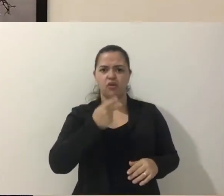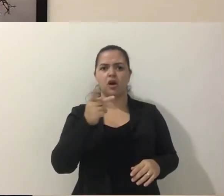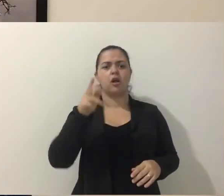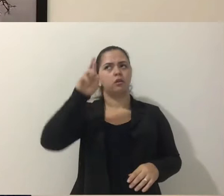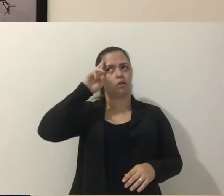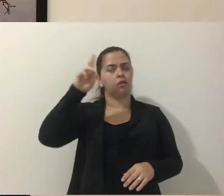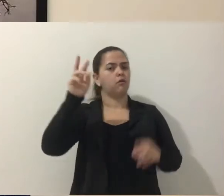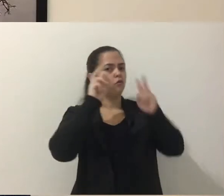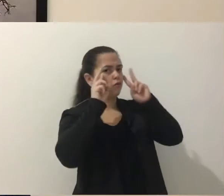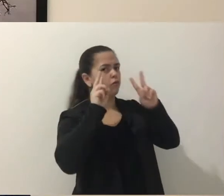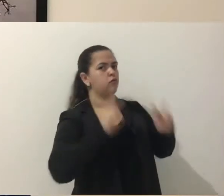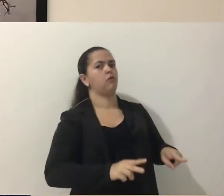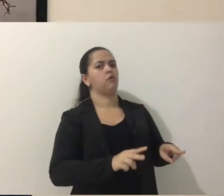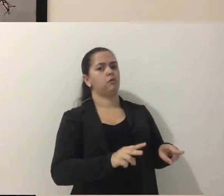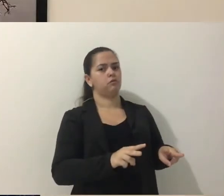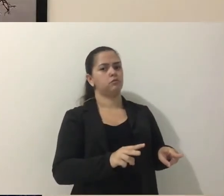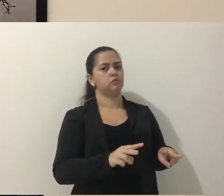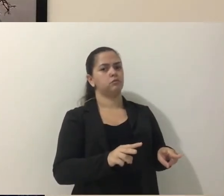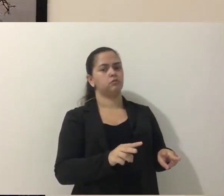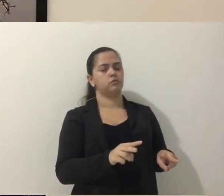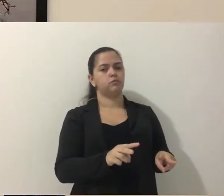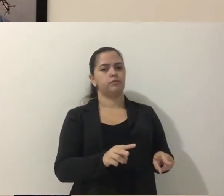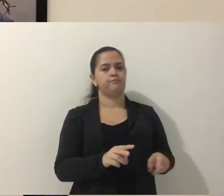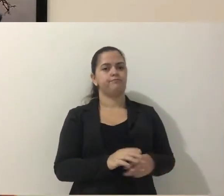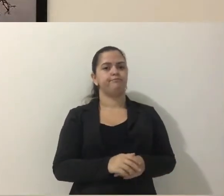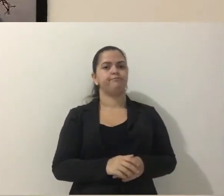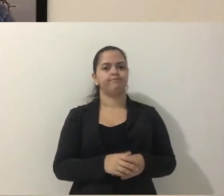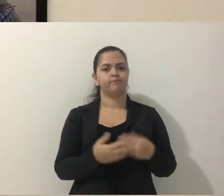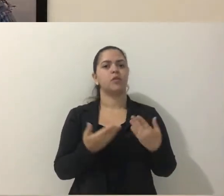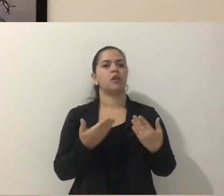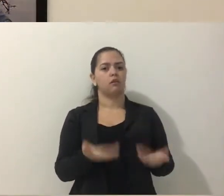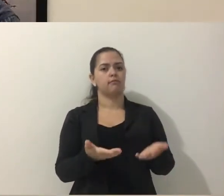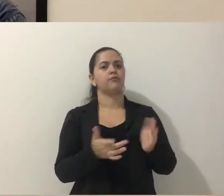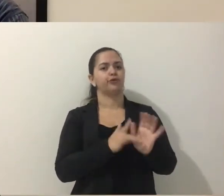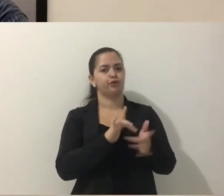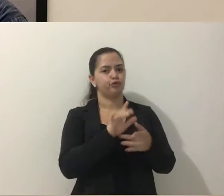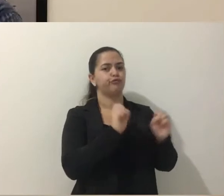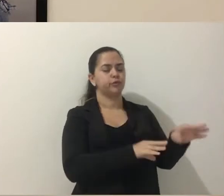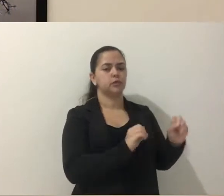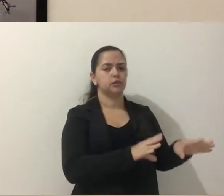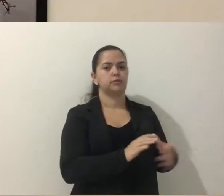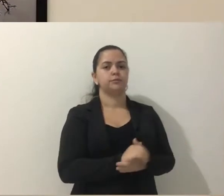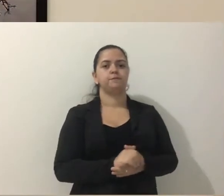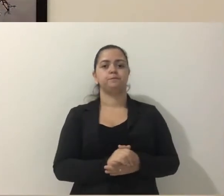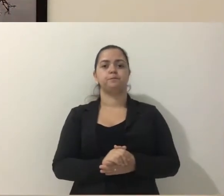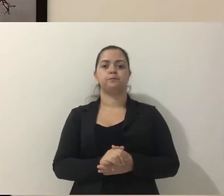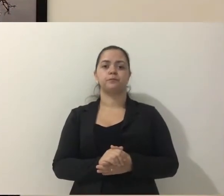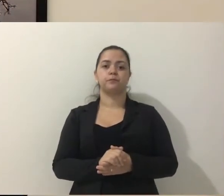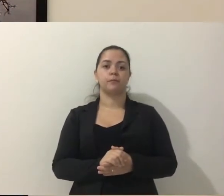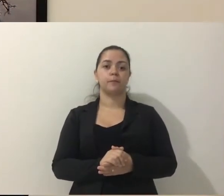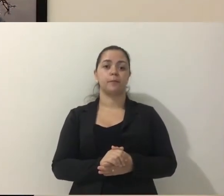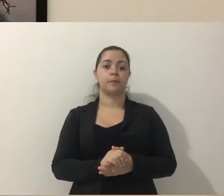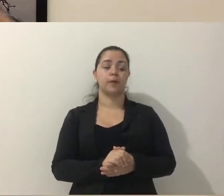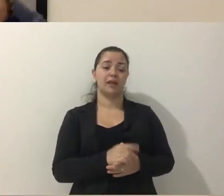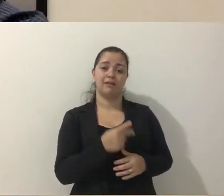que nós falamos. Era isso que Jesus estava ensinando. Para que eles fossem diferentes dos escribas